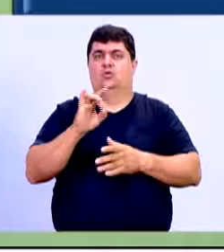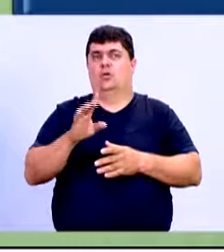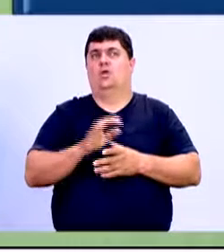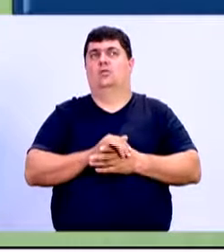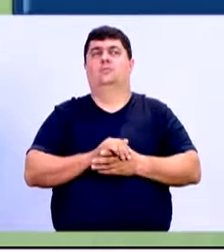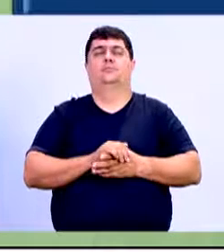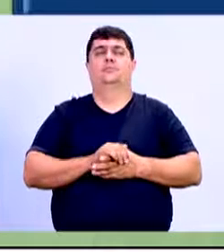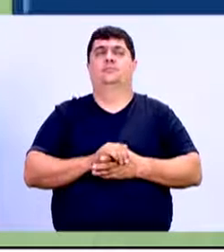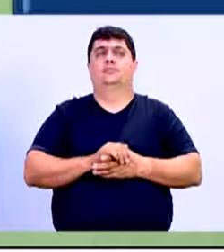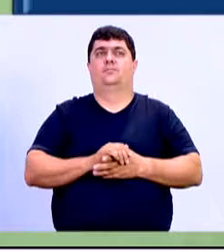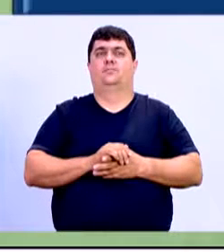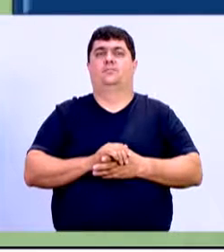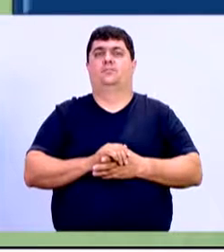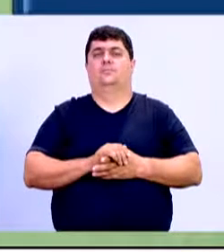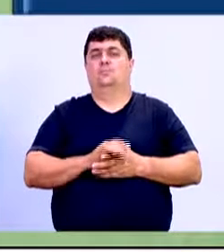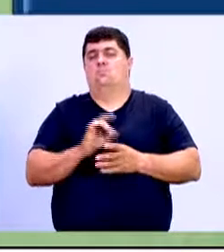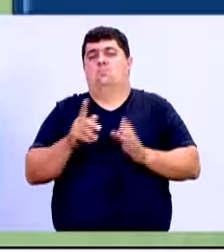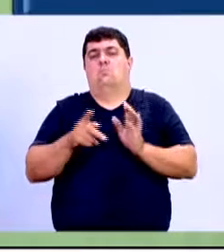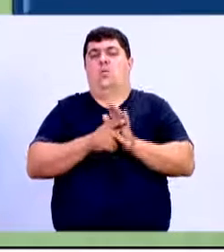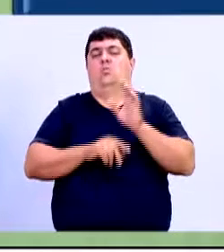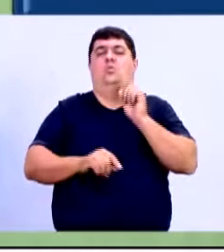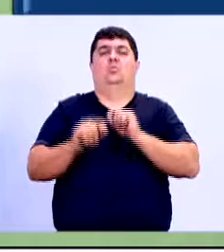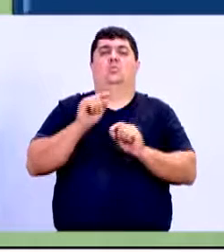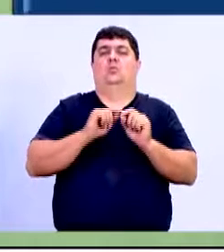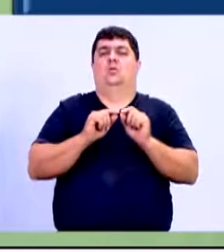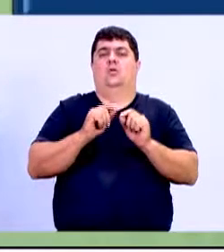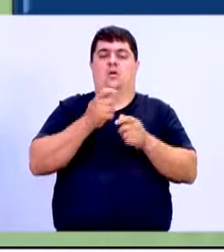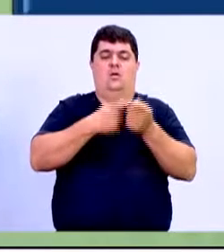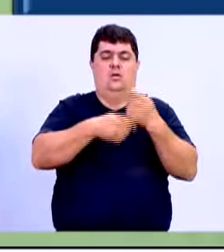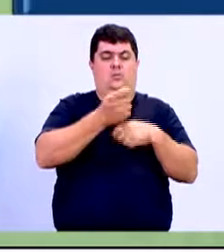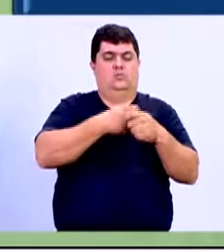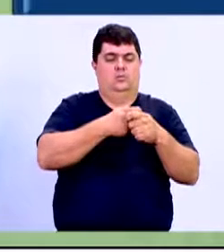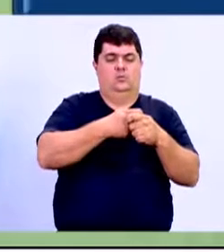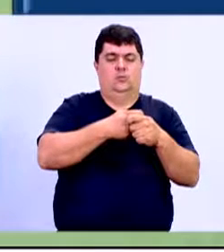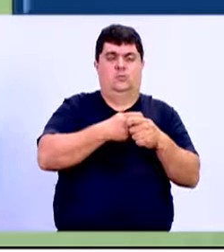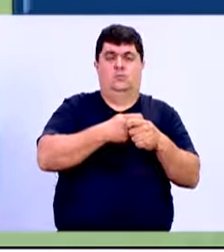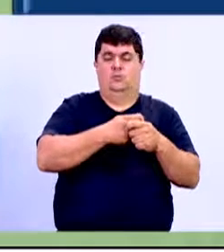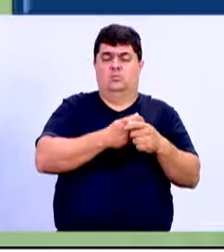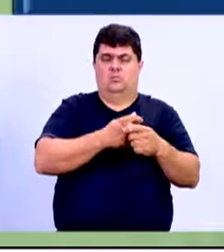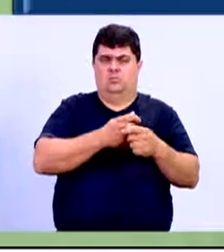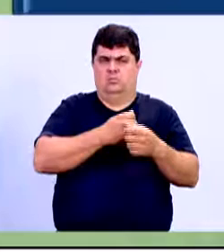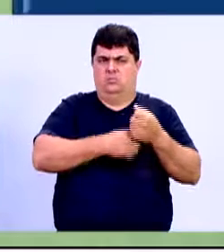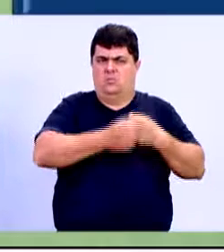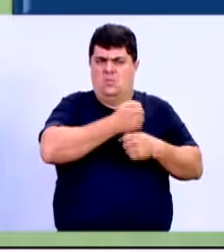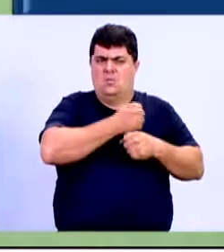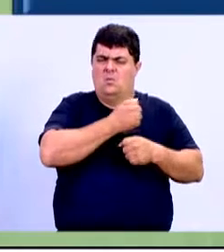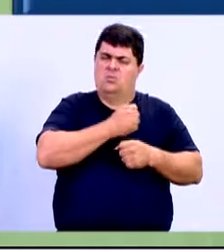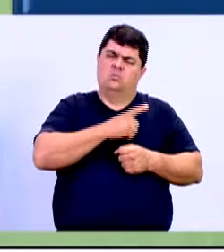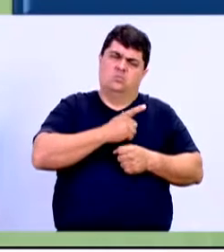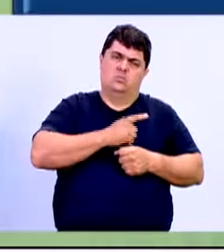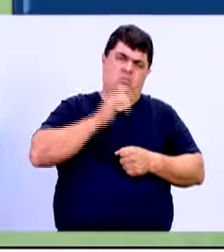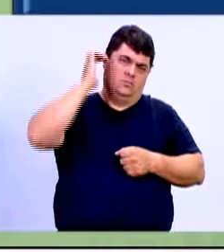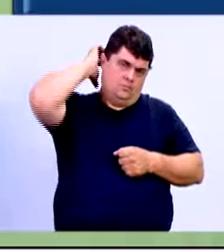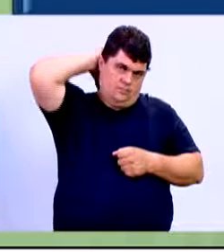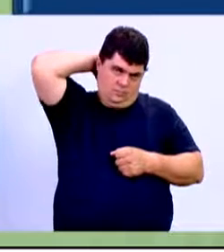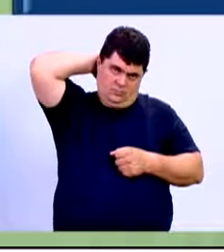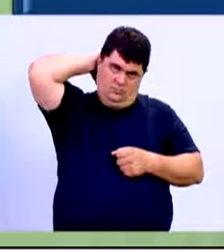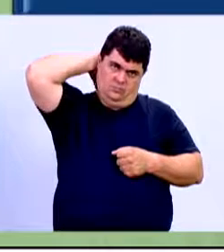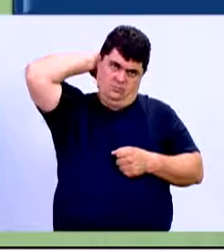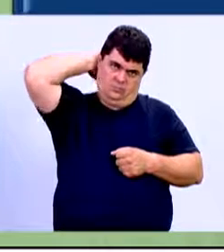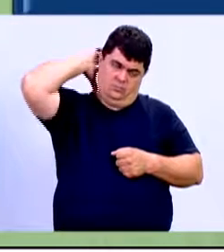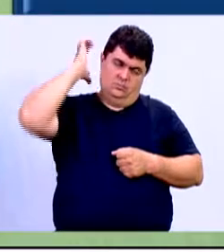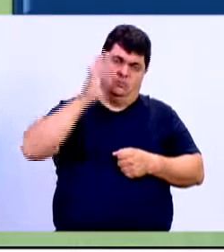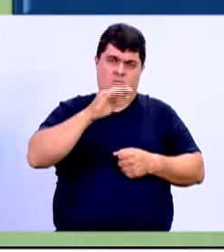simplesmente voltada para a administração. Há pouco tempo atrás, na própria estrutura do